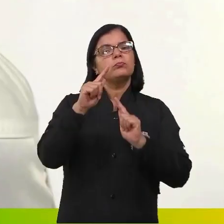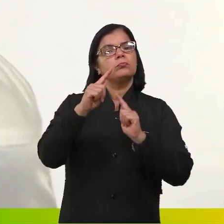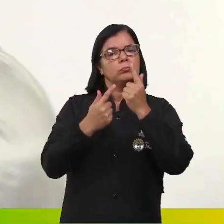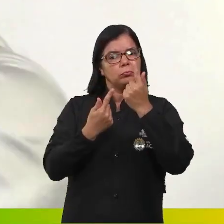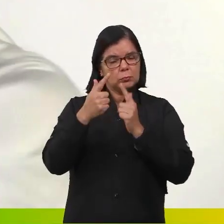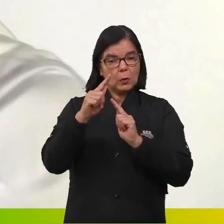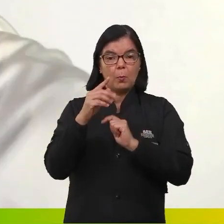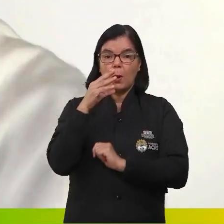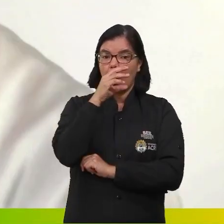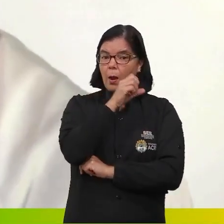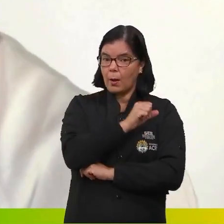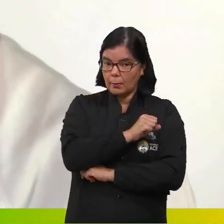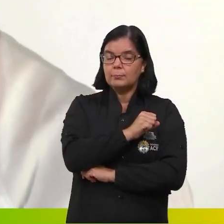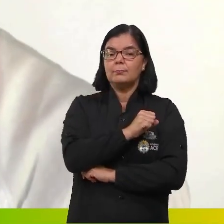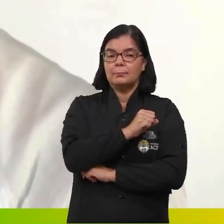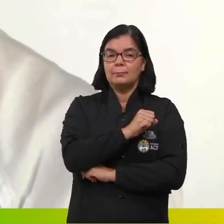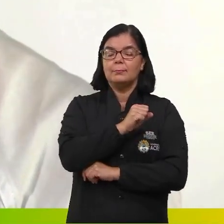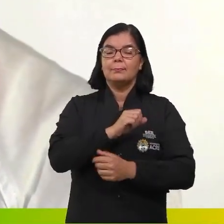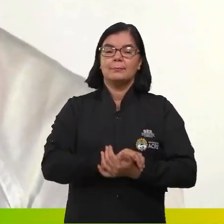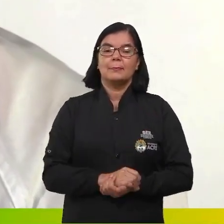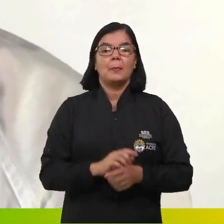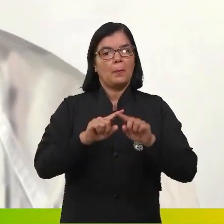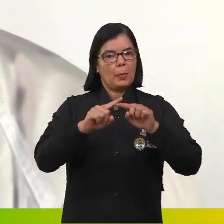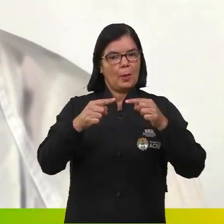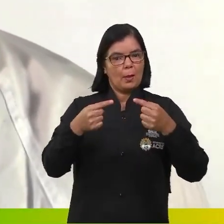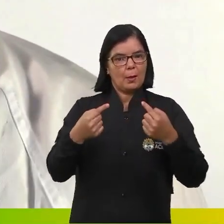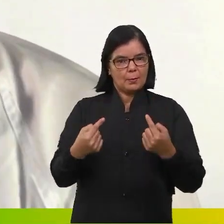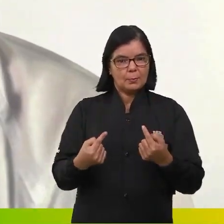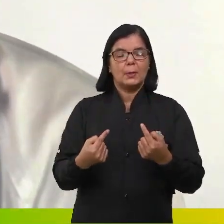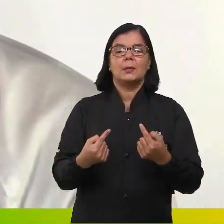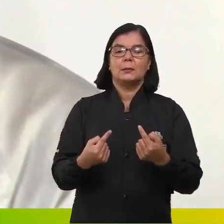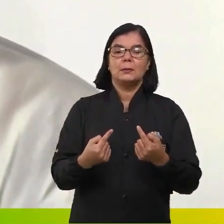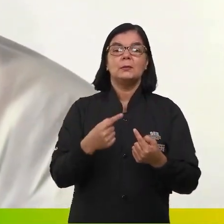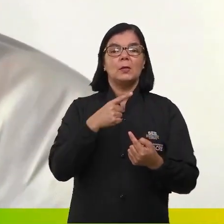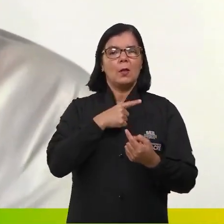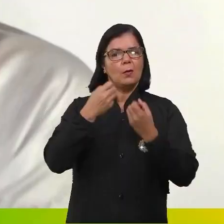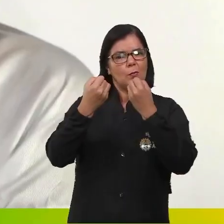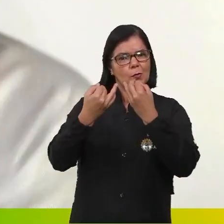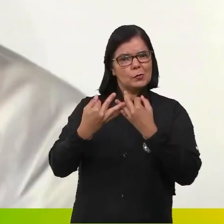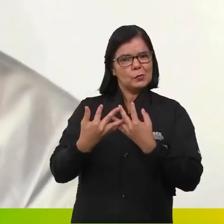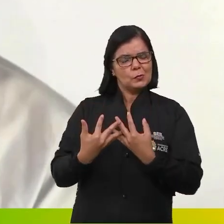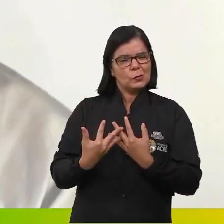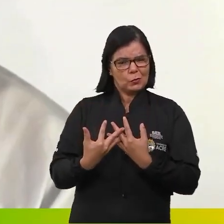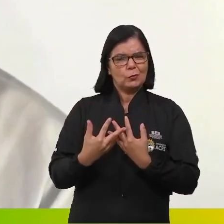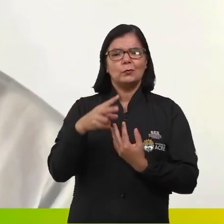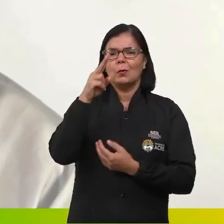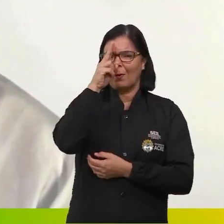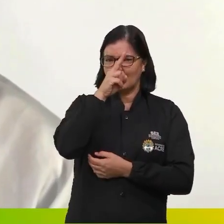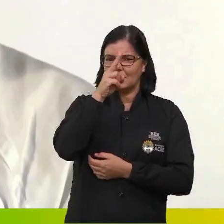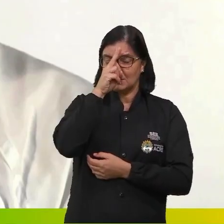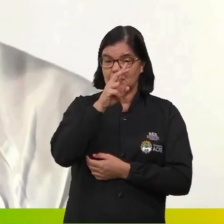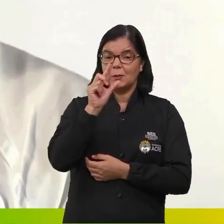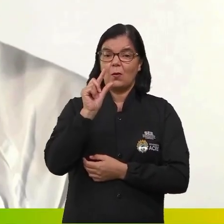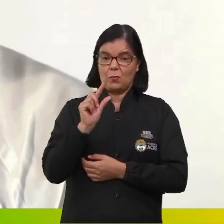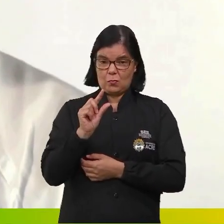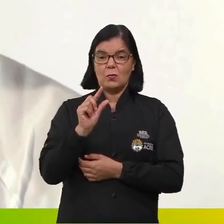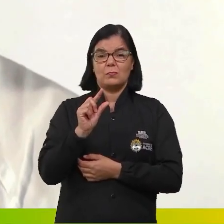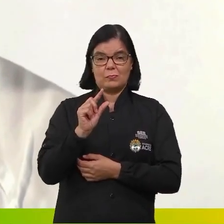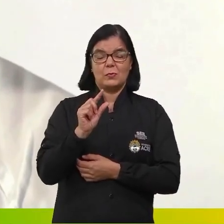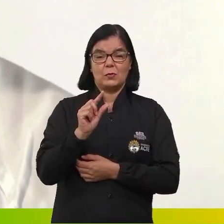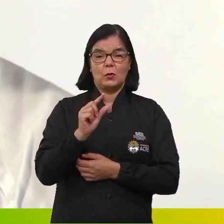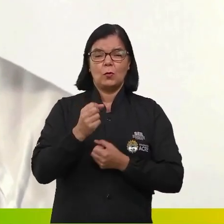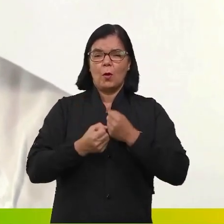muito breve, muito rápido, mas através disso ele conta uma pequena história através das